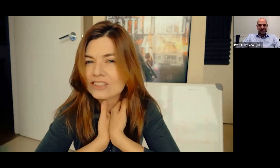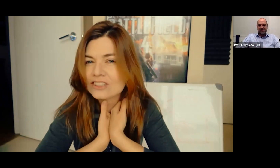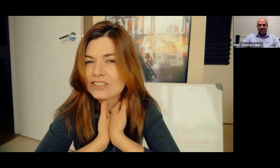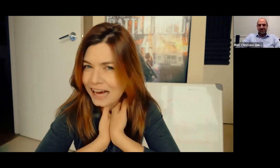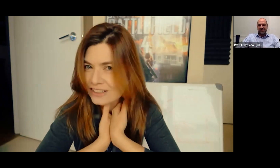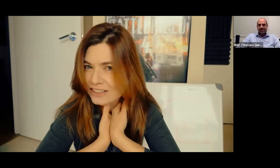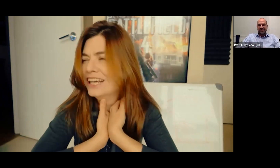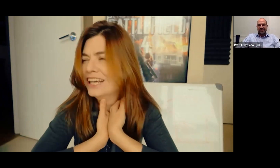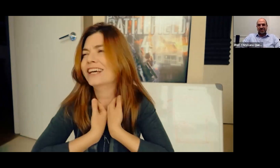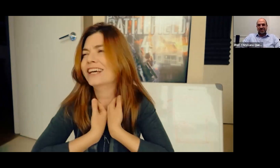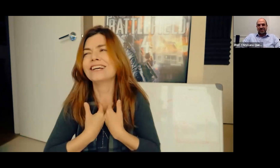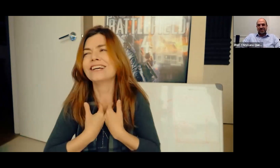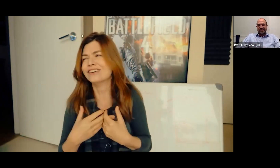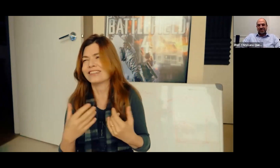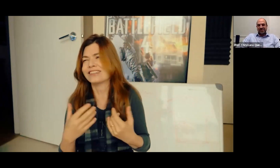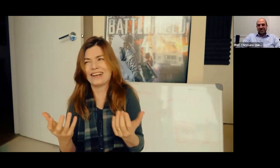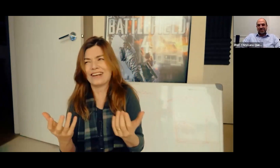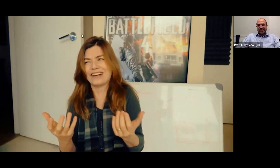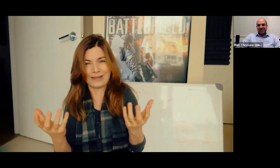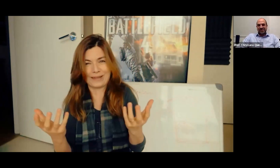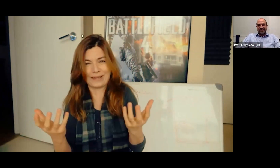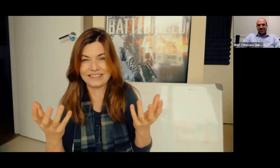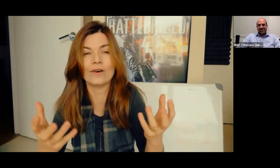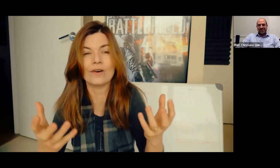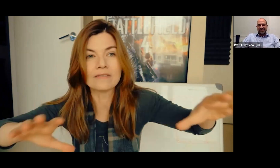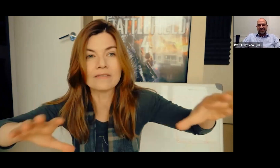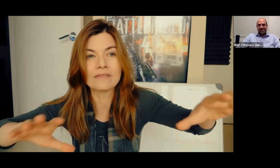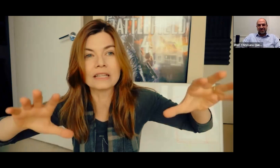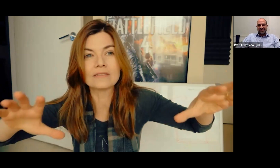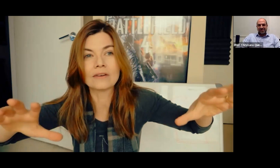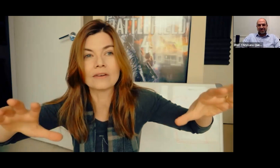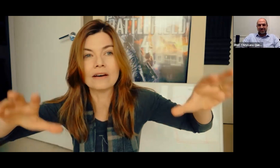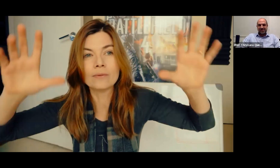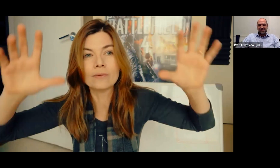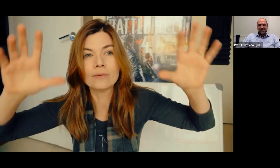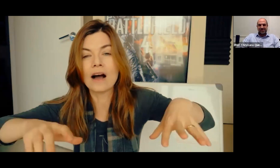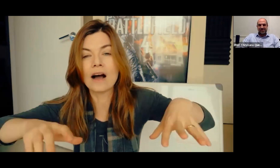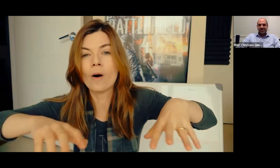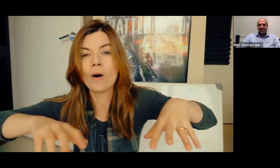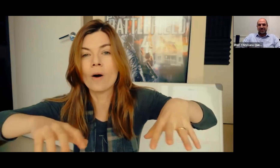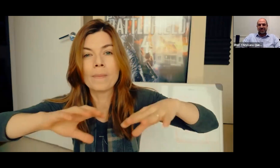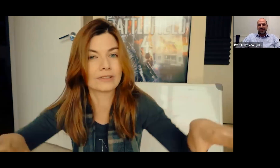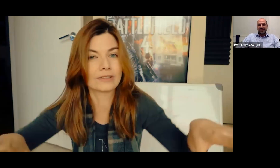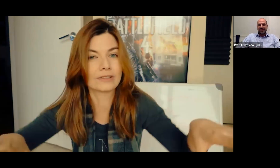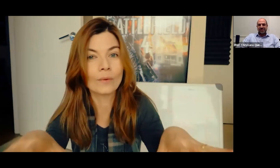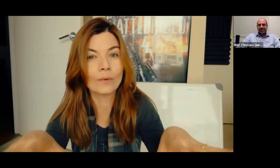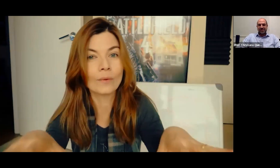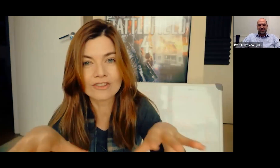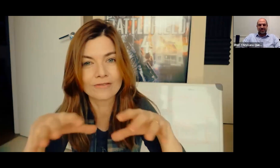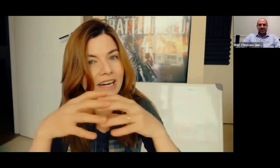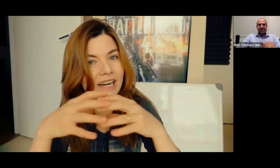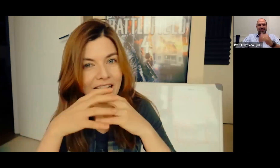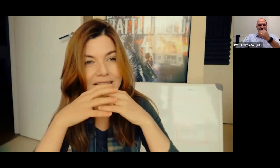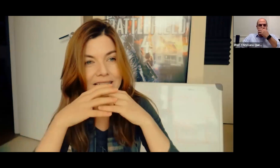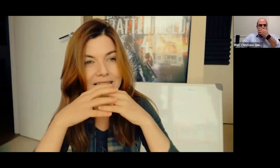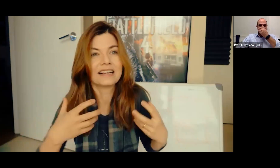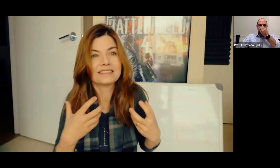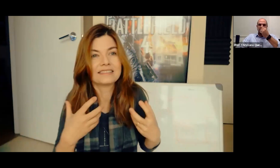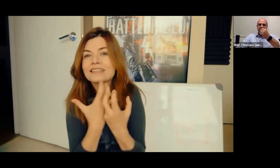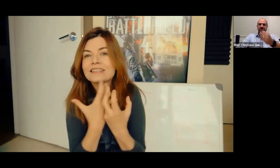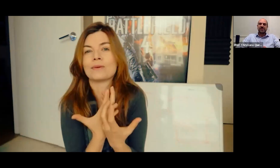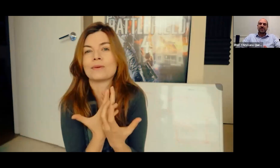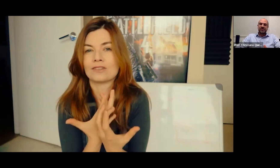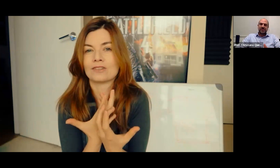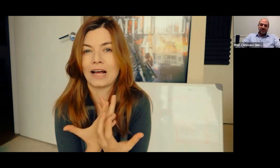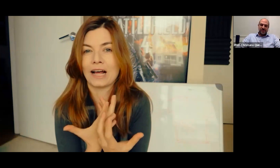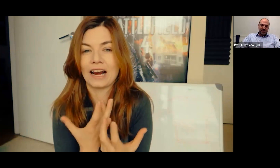de dignidade que não tem outra explicação. Tava bem, tava saudável, botei a roupa, parecia que eu tava doente de verdade, assim. Você entra